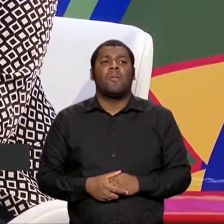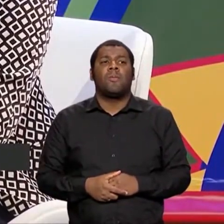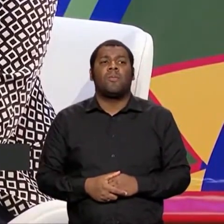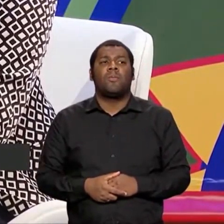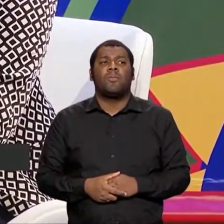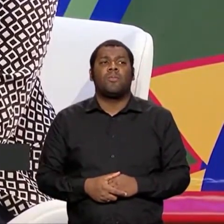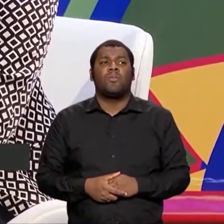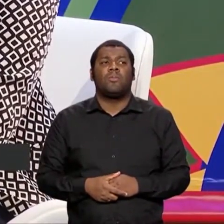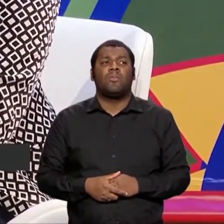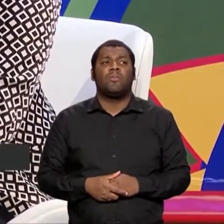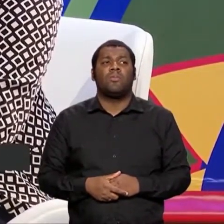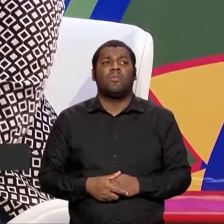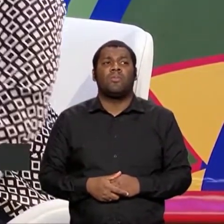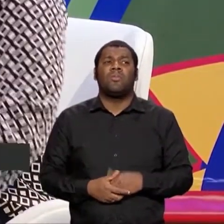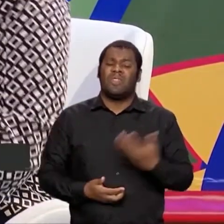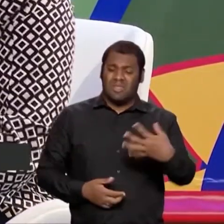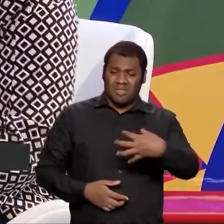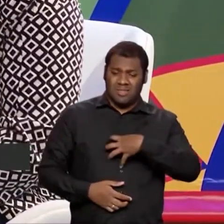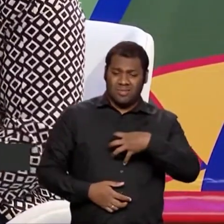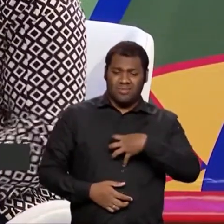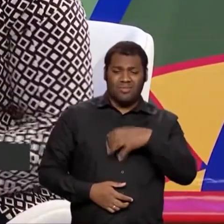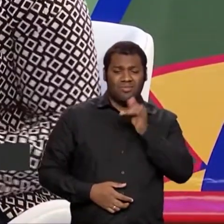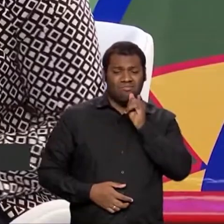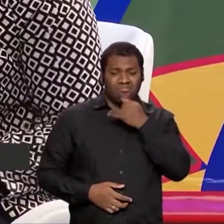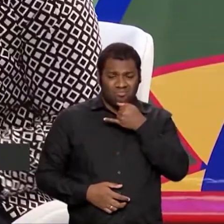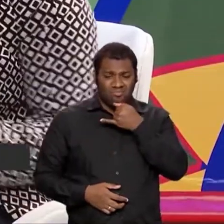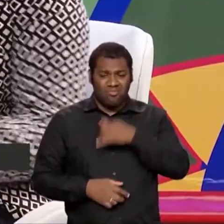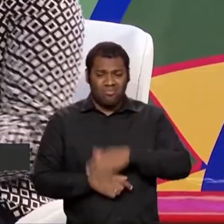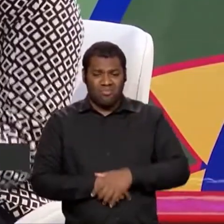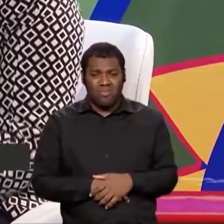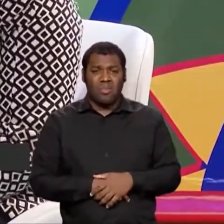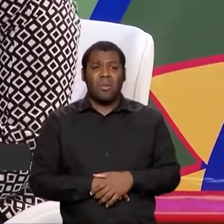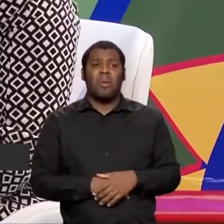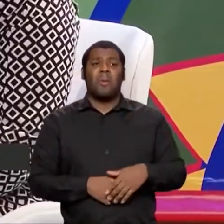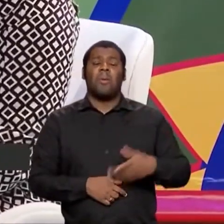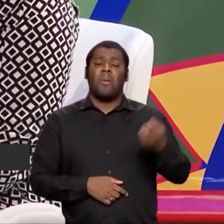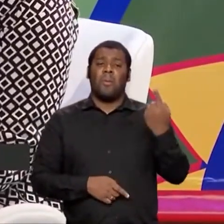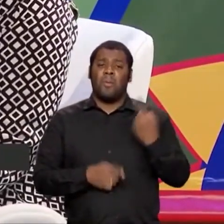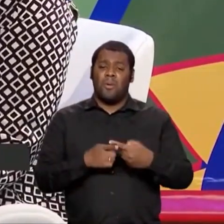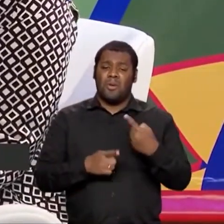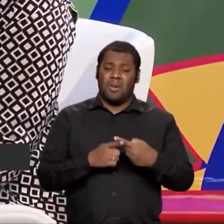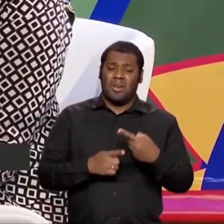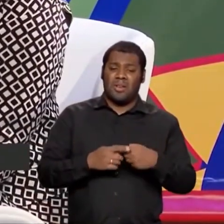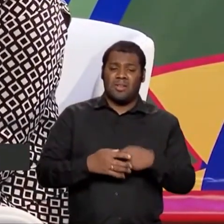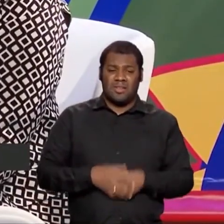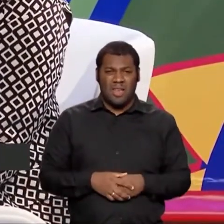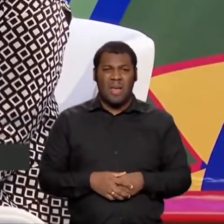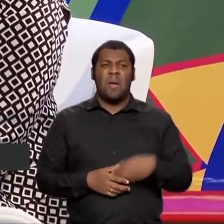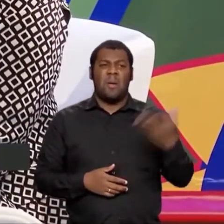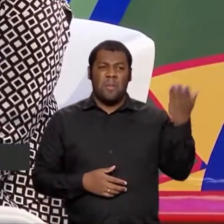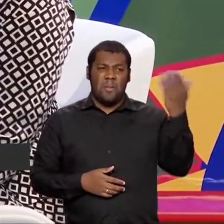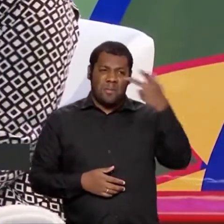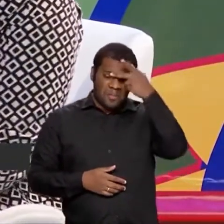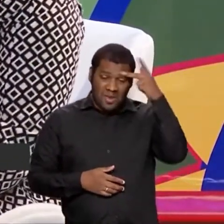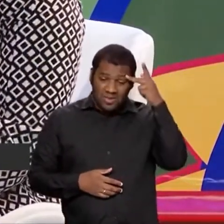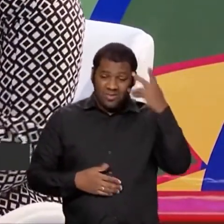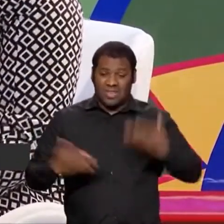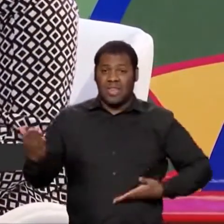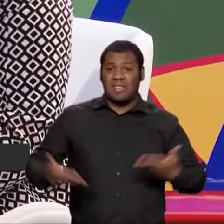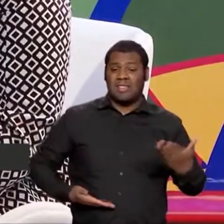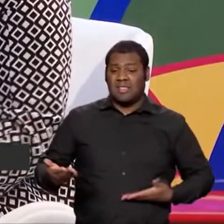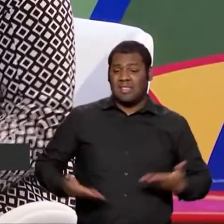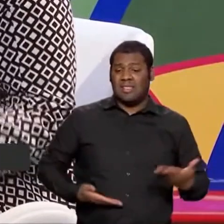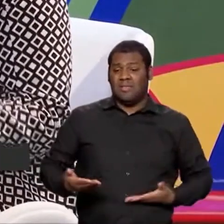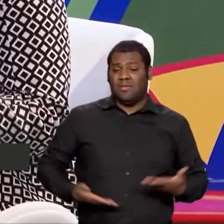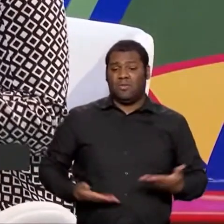um diagnóstico assim, que nos deixou muito entristecidos, porque, desde a questão do trato com os funcionários, com os servidores,